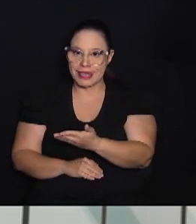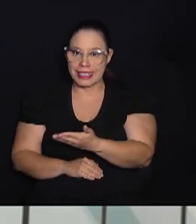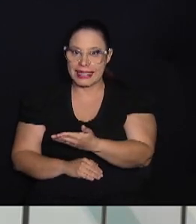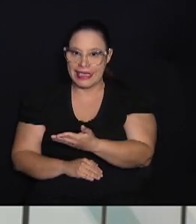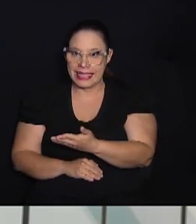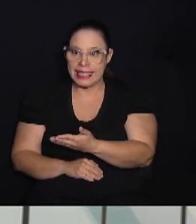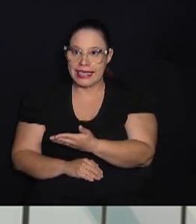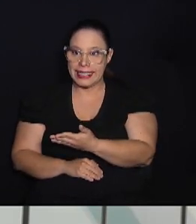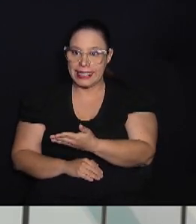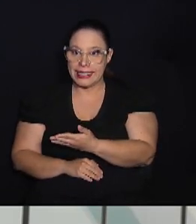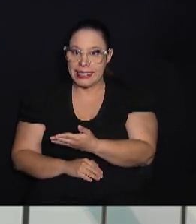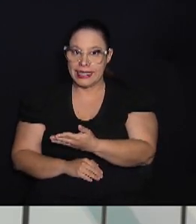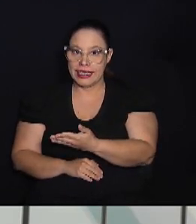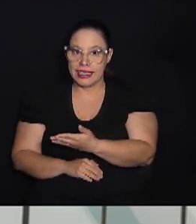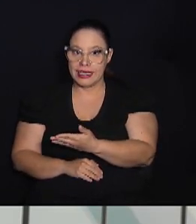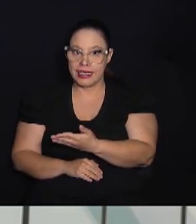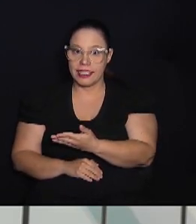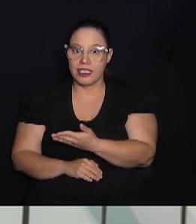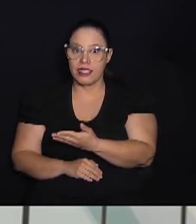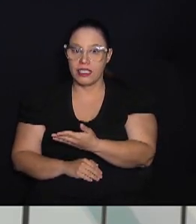o